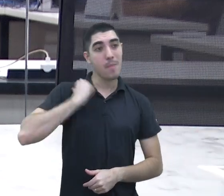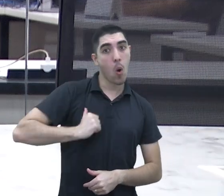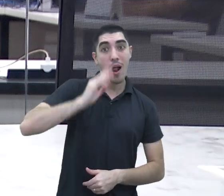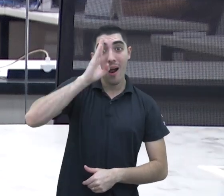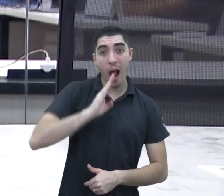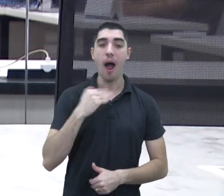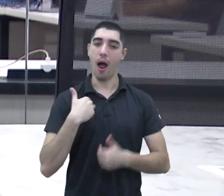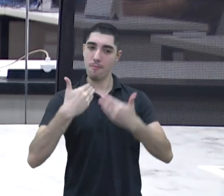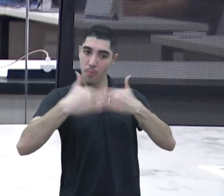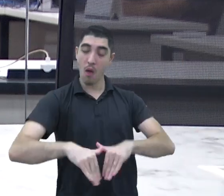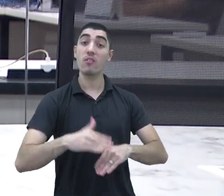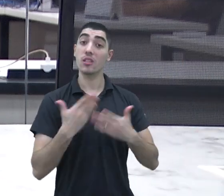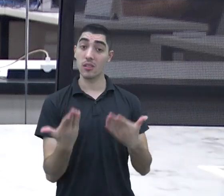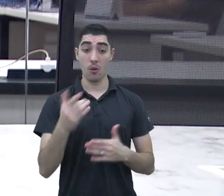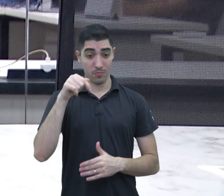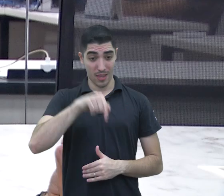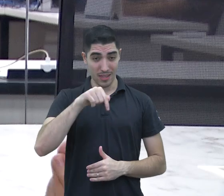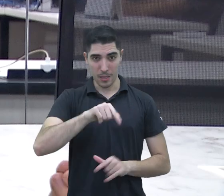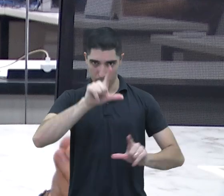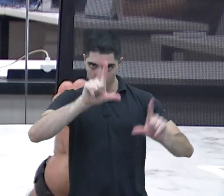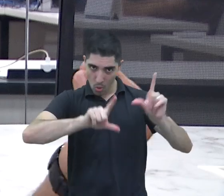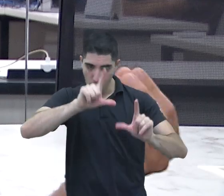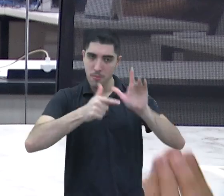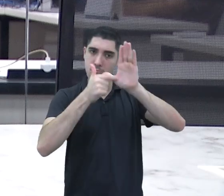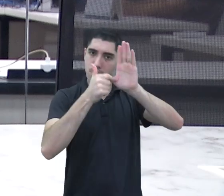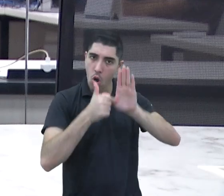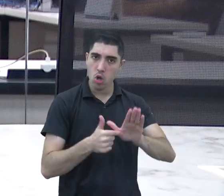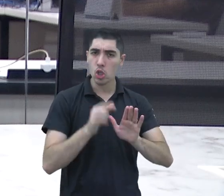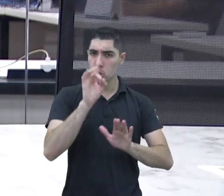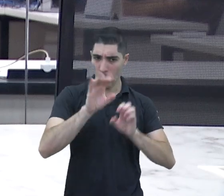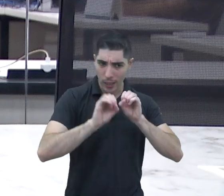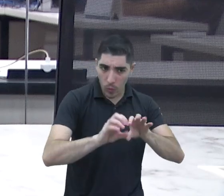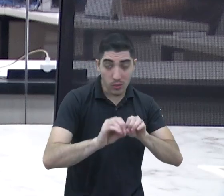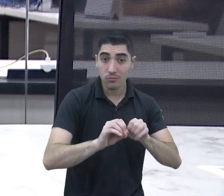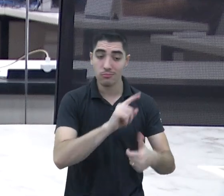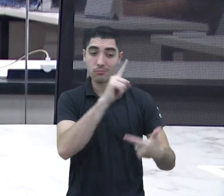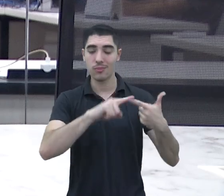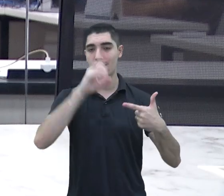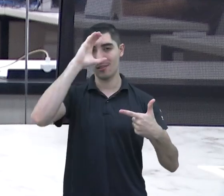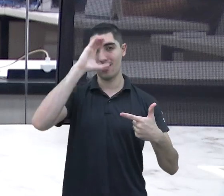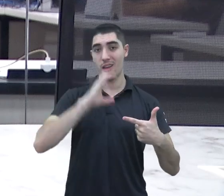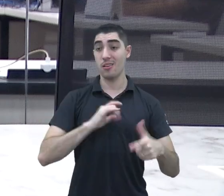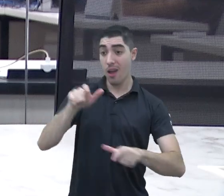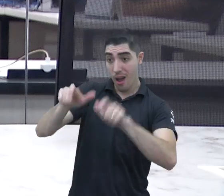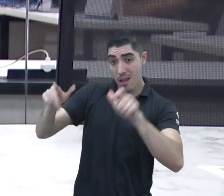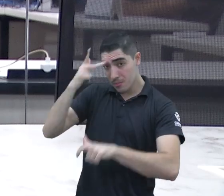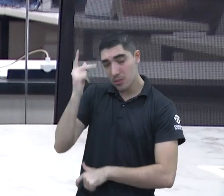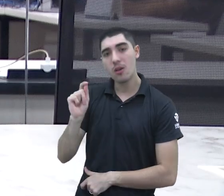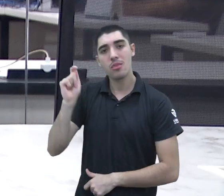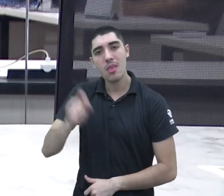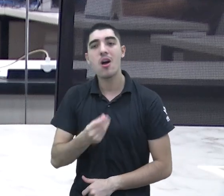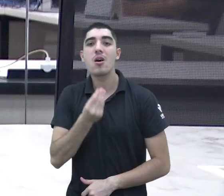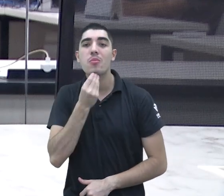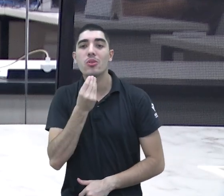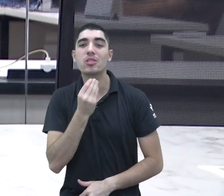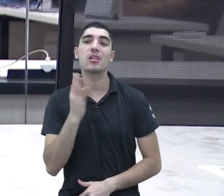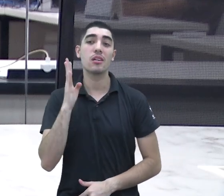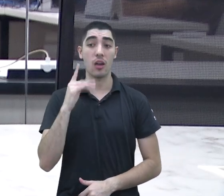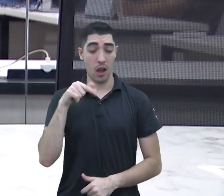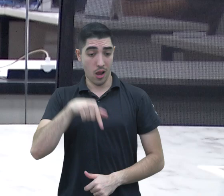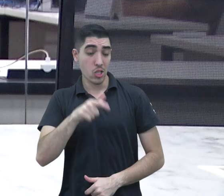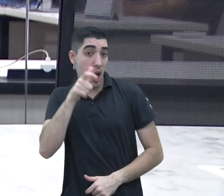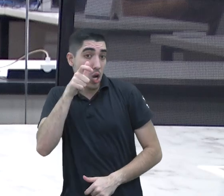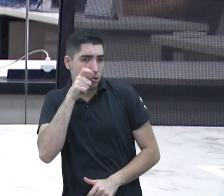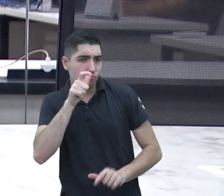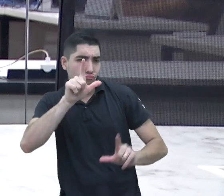ou conseguir uma bolsa. Isso é fundamental. A gente trabalha não só a educação, mas a gente trabalha a cidadania. É uma oportunidade das pessoas de